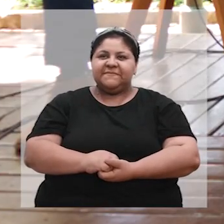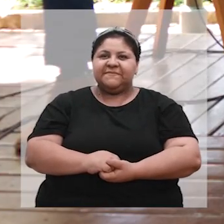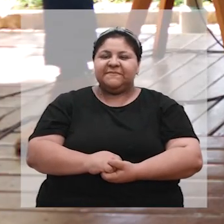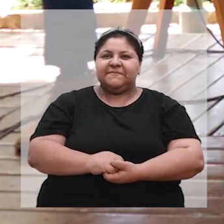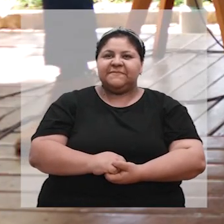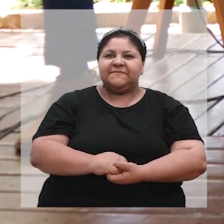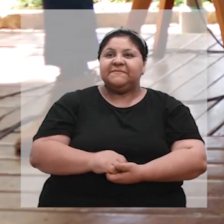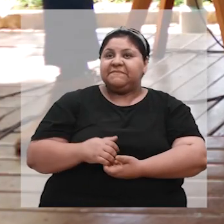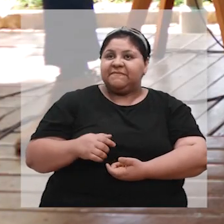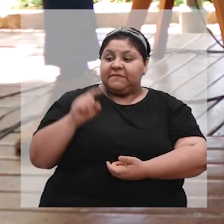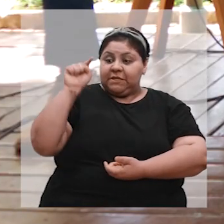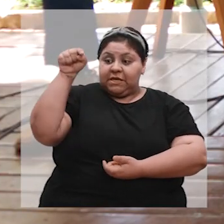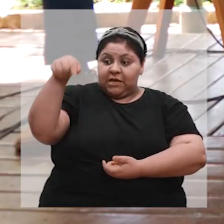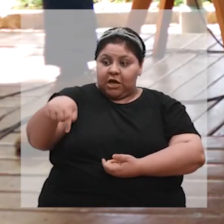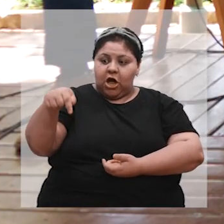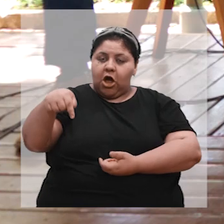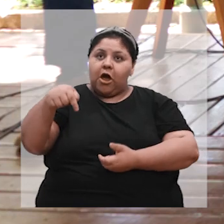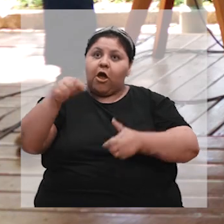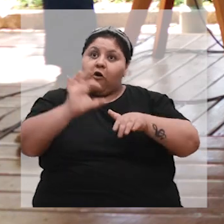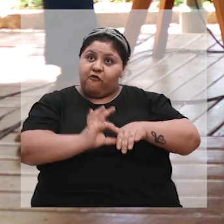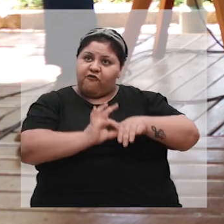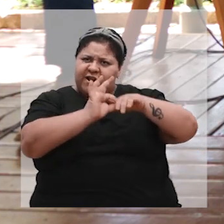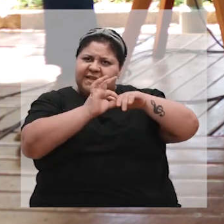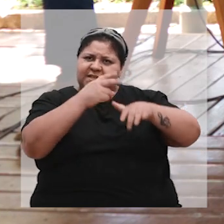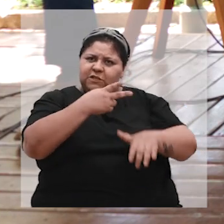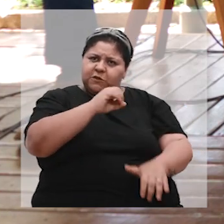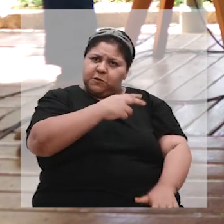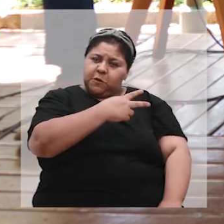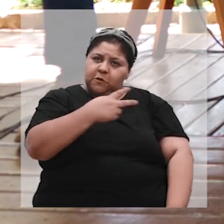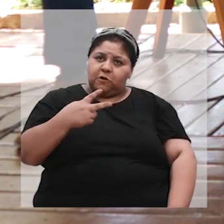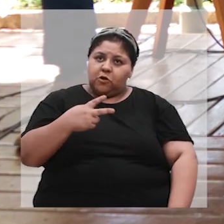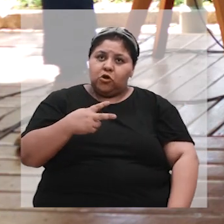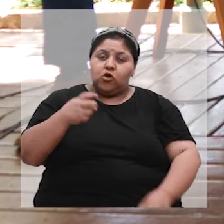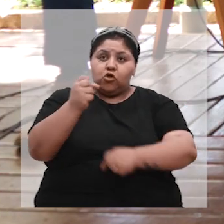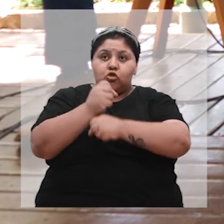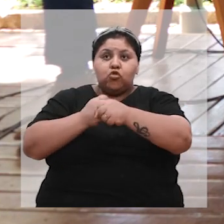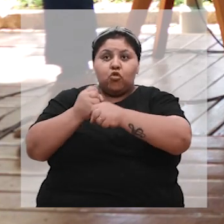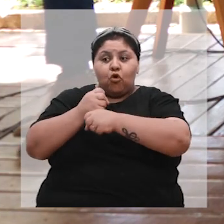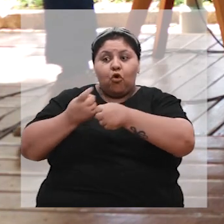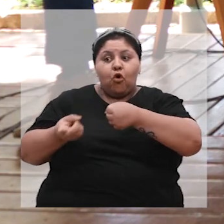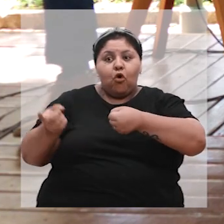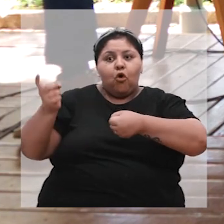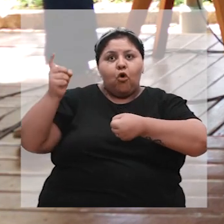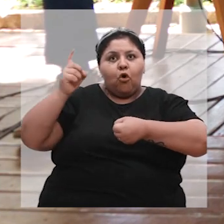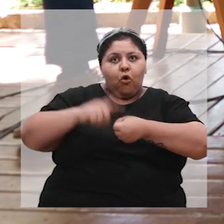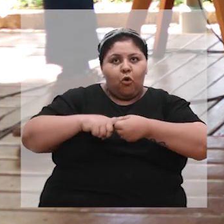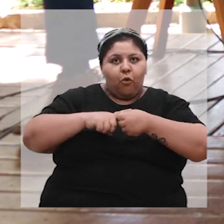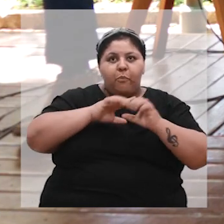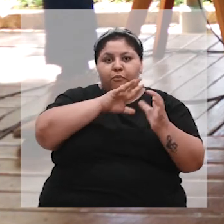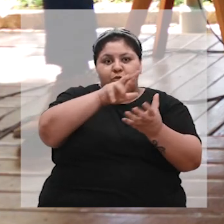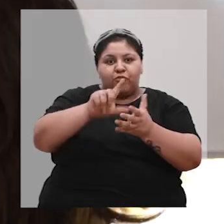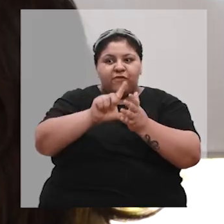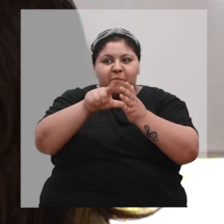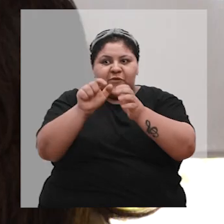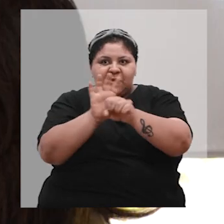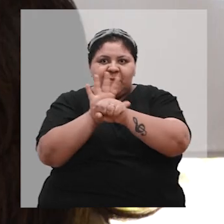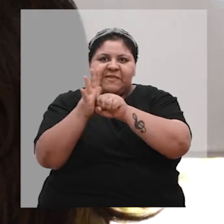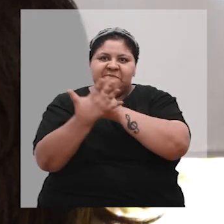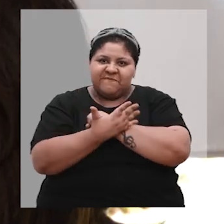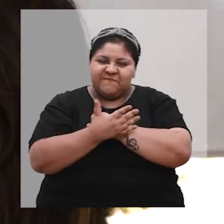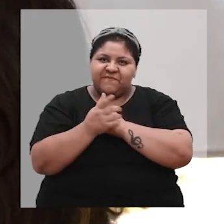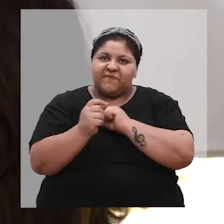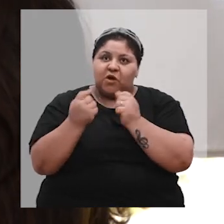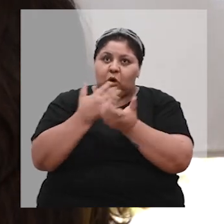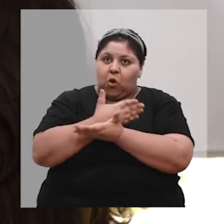patrona em 2022? A Maia, então, foi patrona no ano que a gente voltou assim para o mundo depois da pandemia,